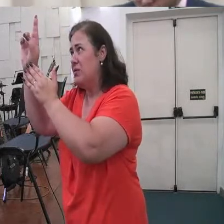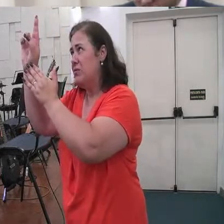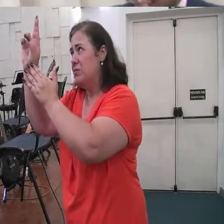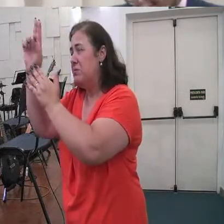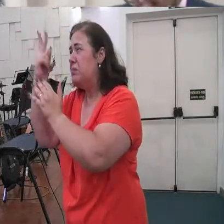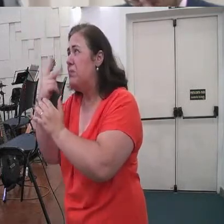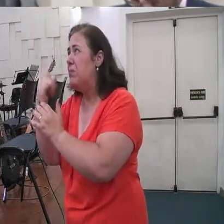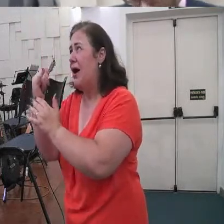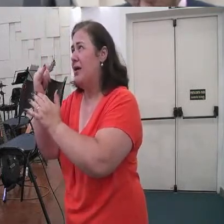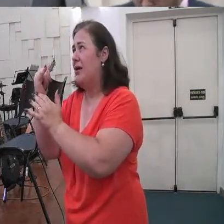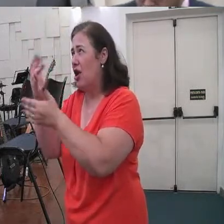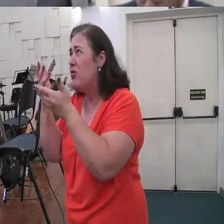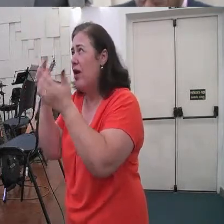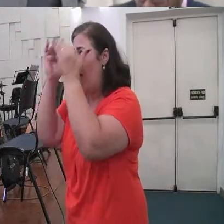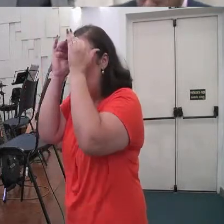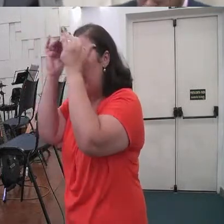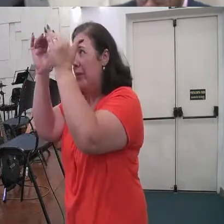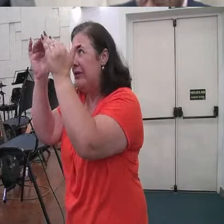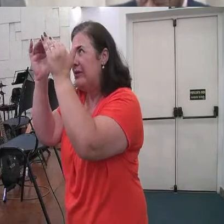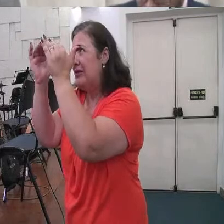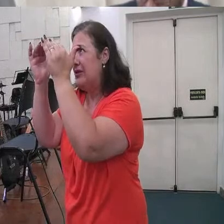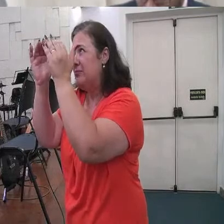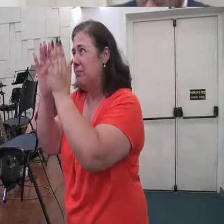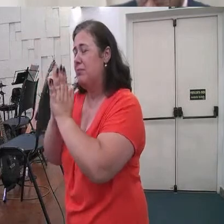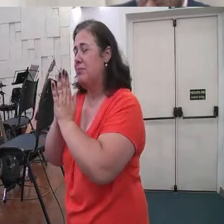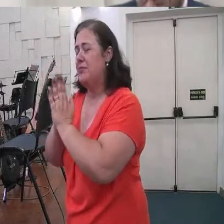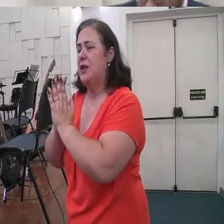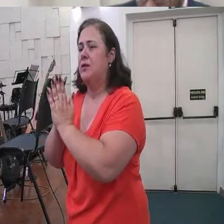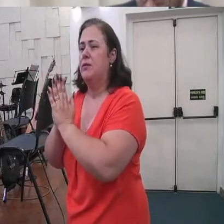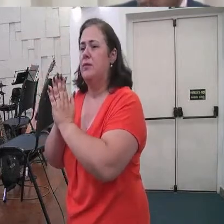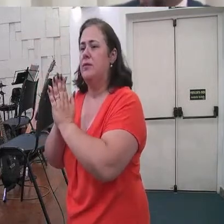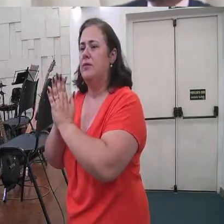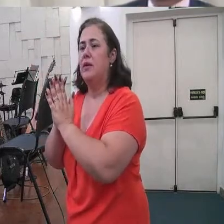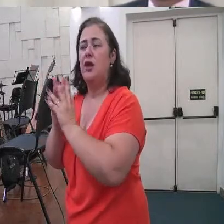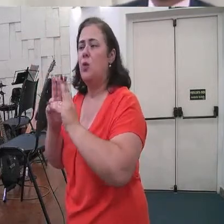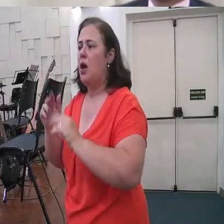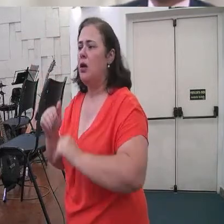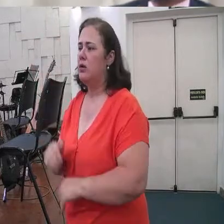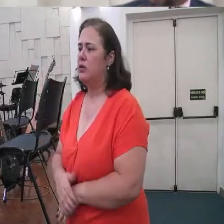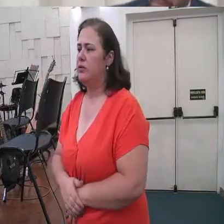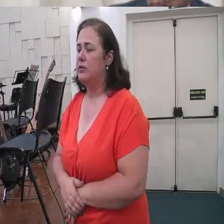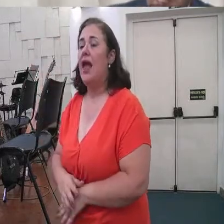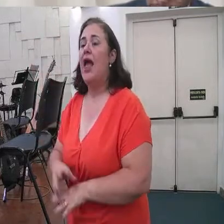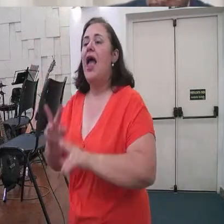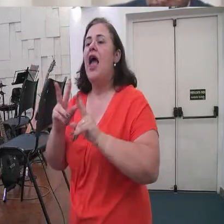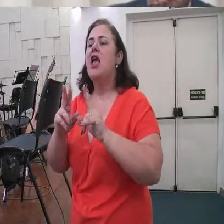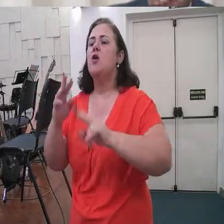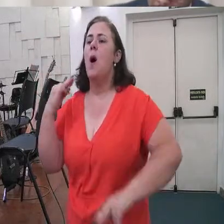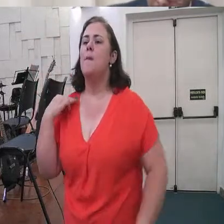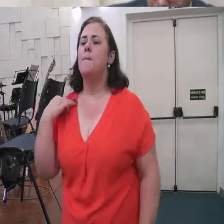de Deus. É a fé de Maria. Veja